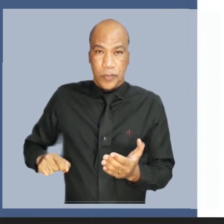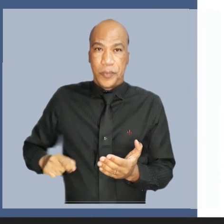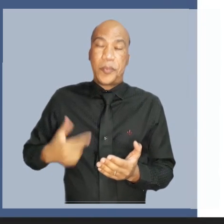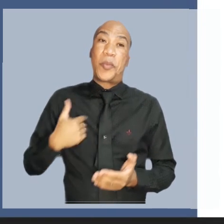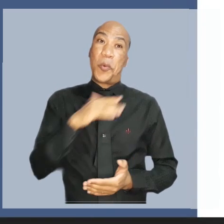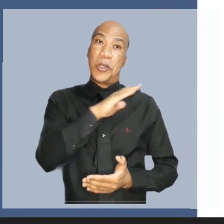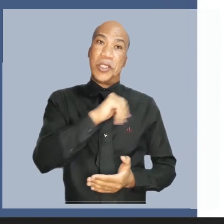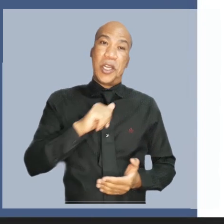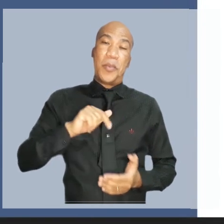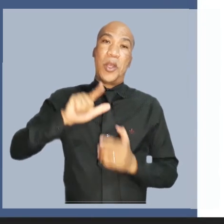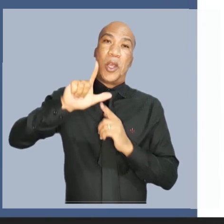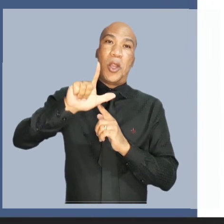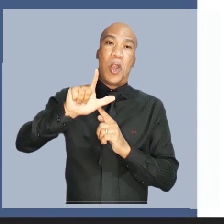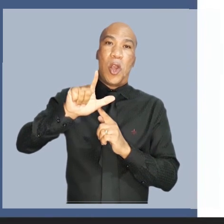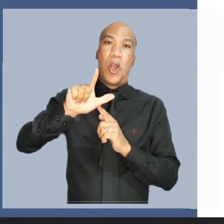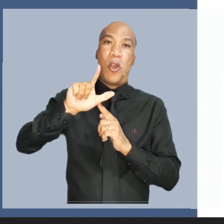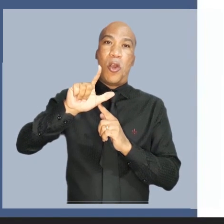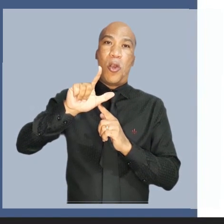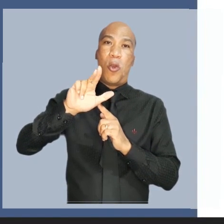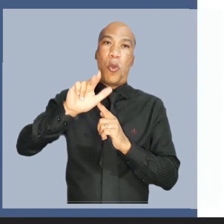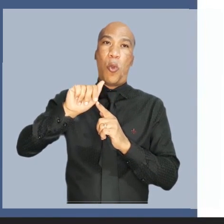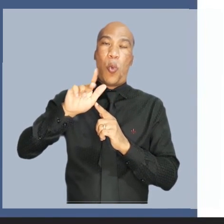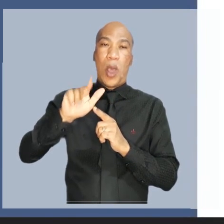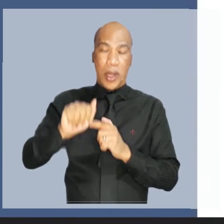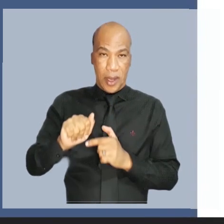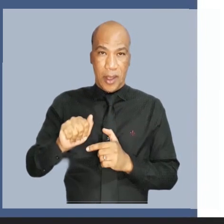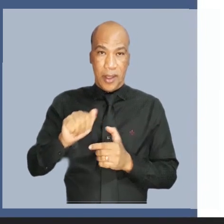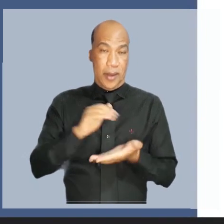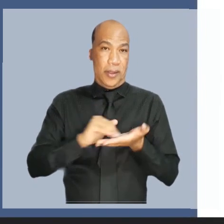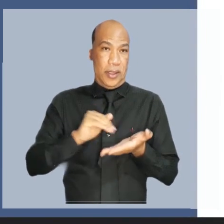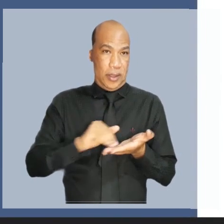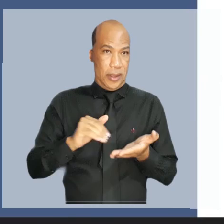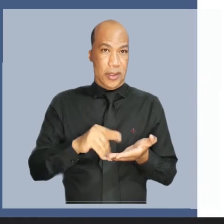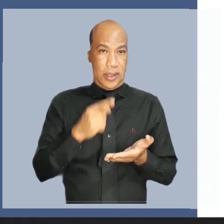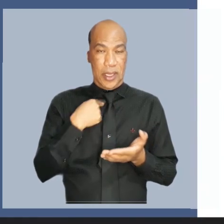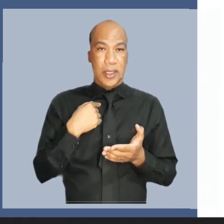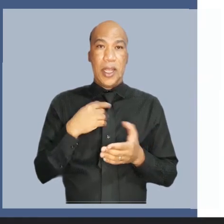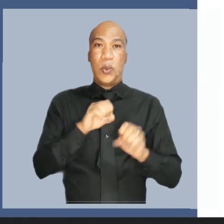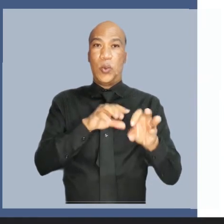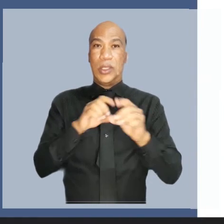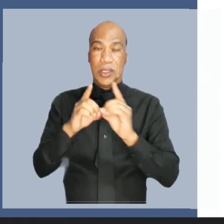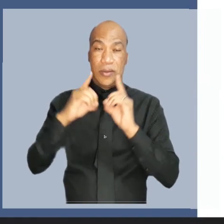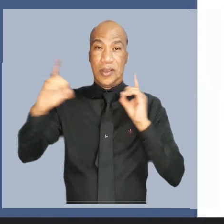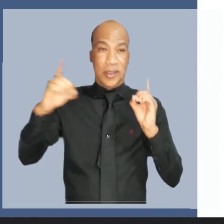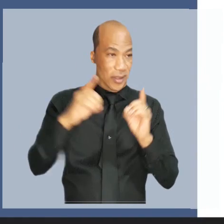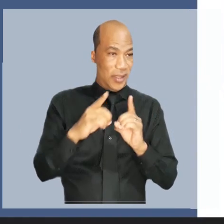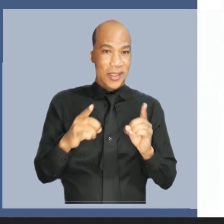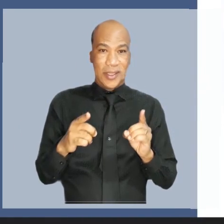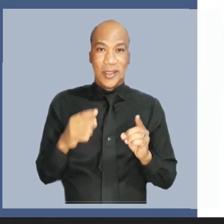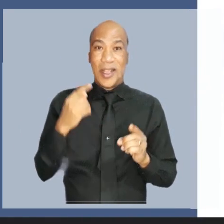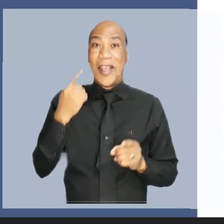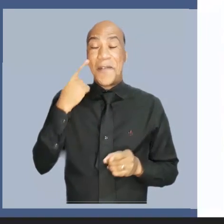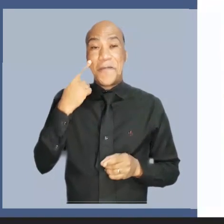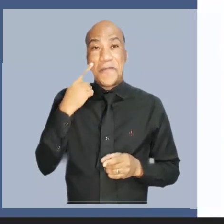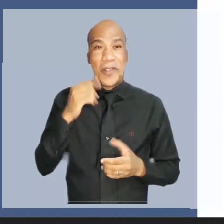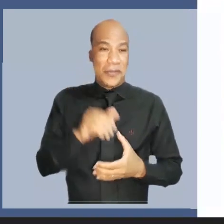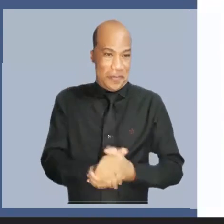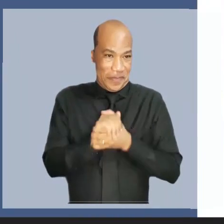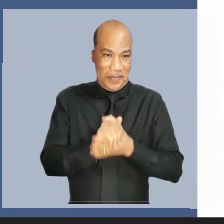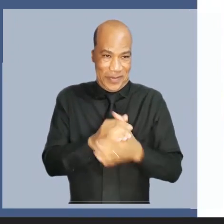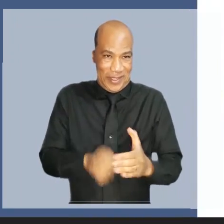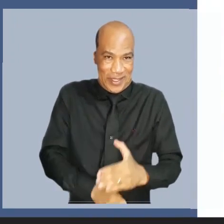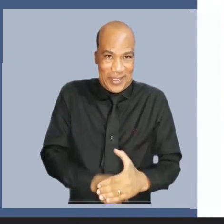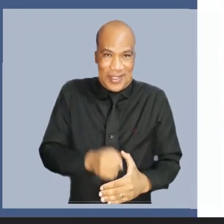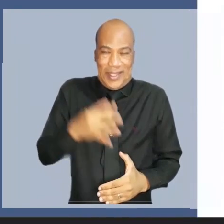Luana, conduza. Pois então, temos um sorteio muito rápido. Aqui só para mostrar a todos, temos a lista dos